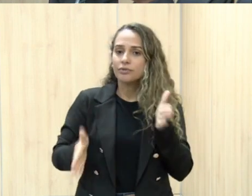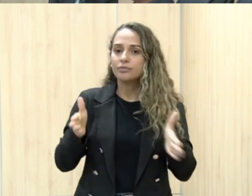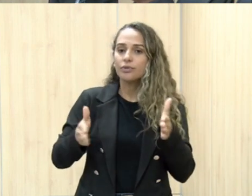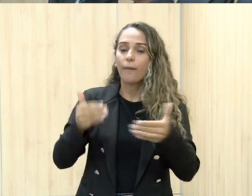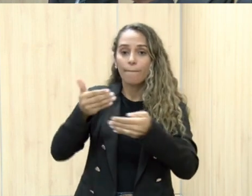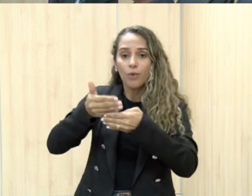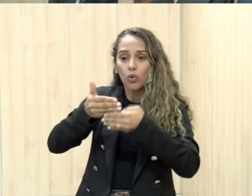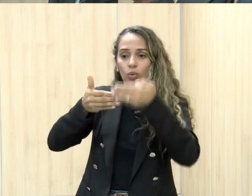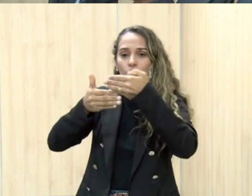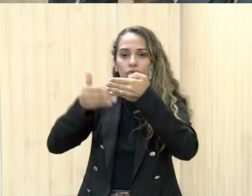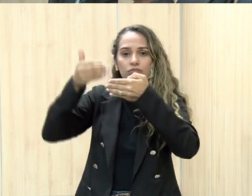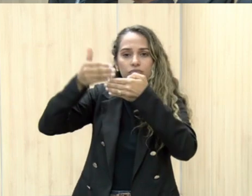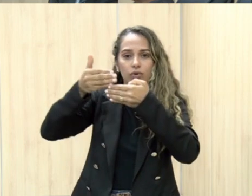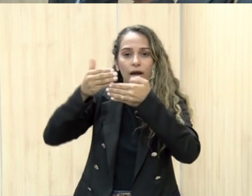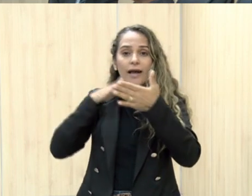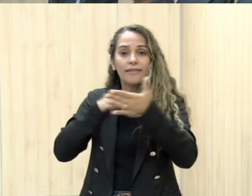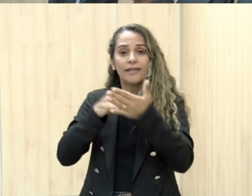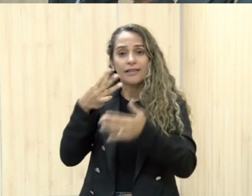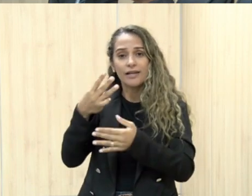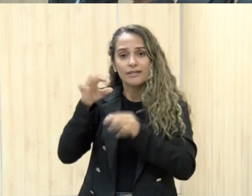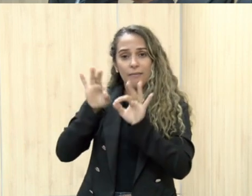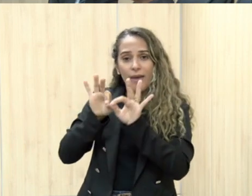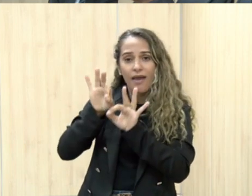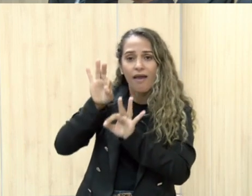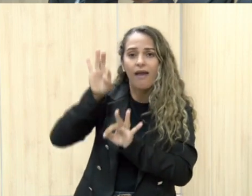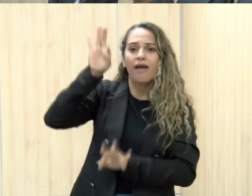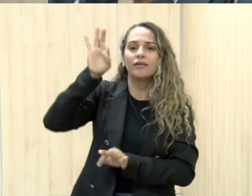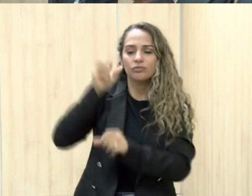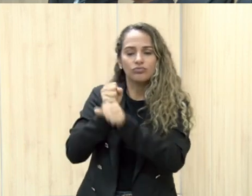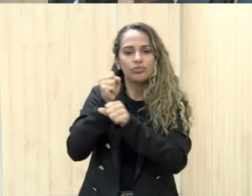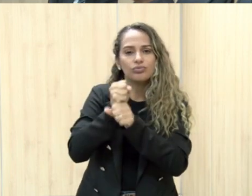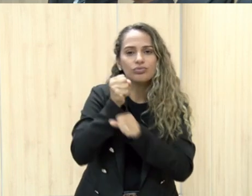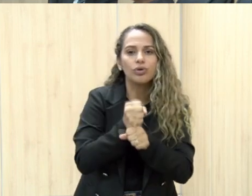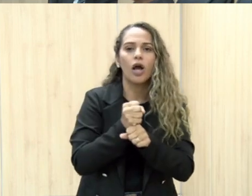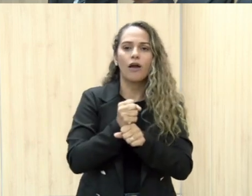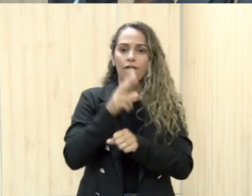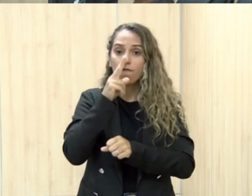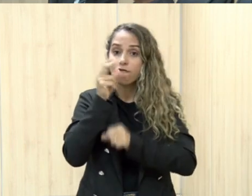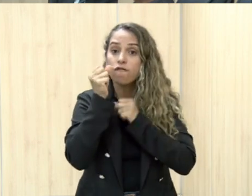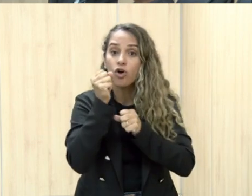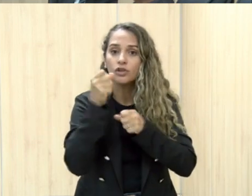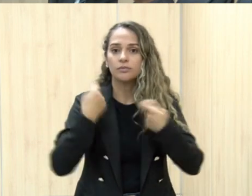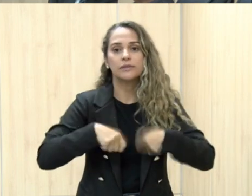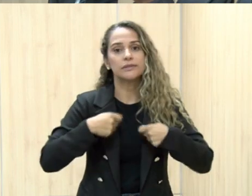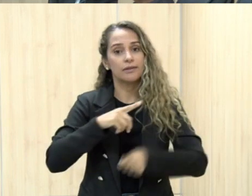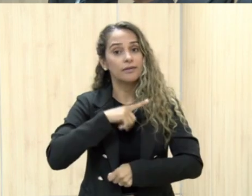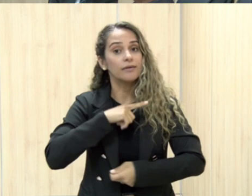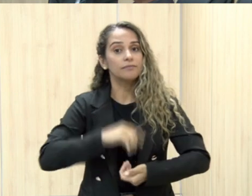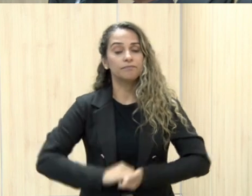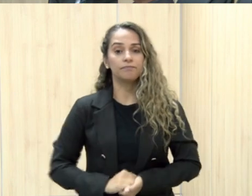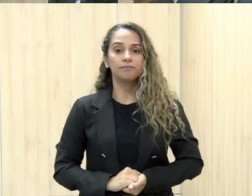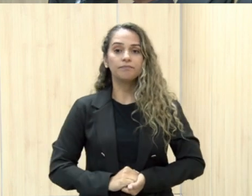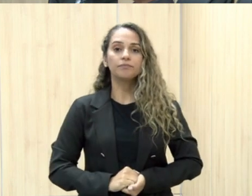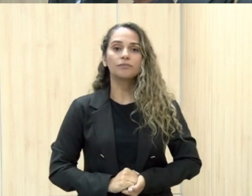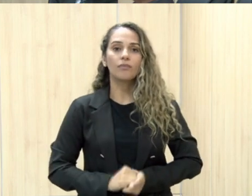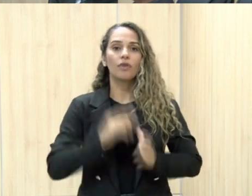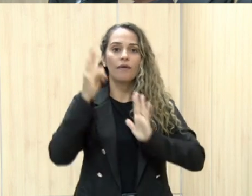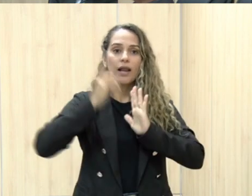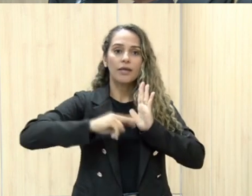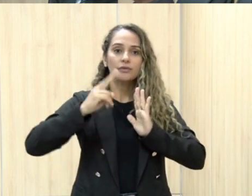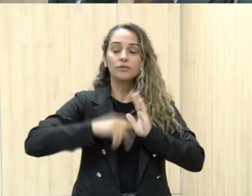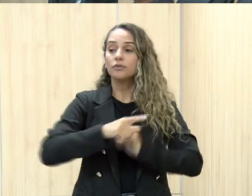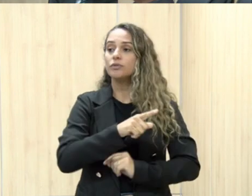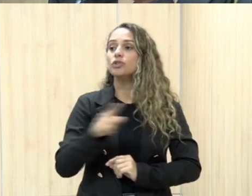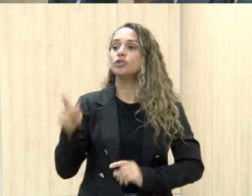altura mínima de três metros a serem construído com material resistente eu tô fazendo essa leitura